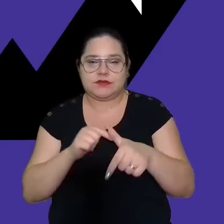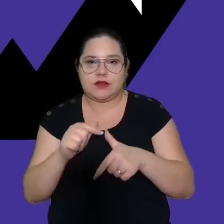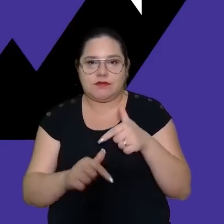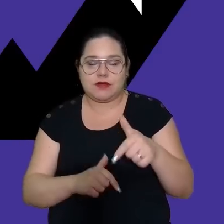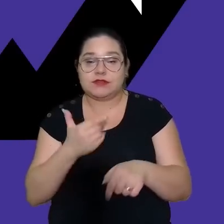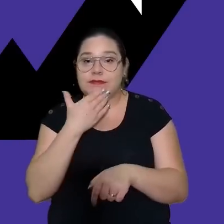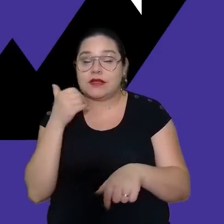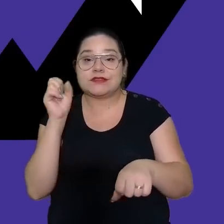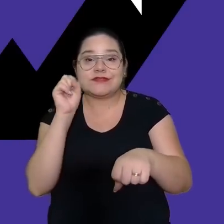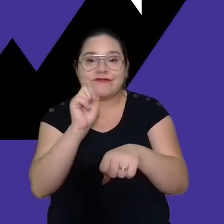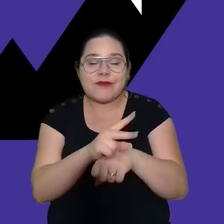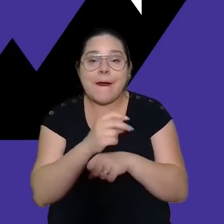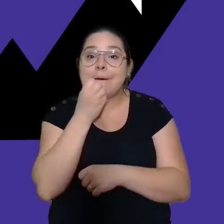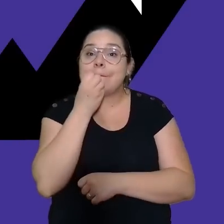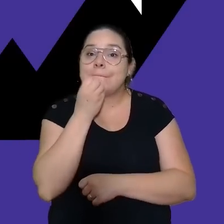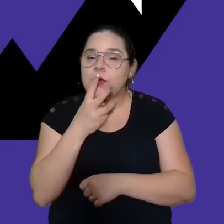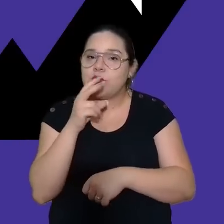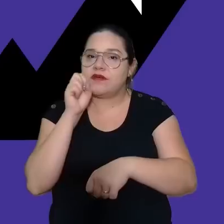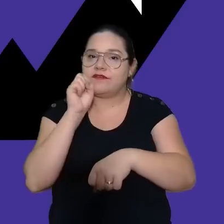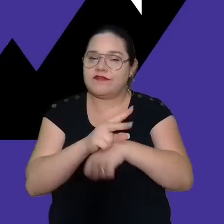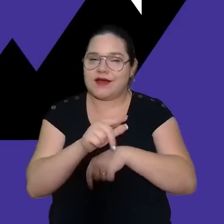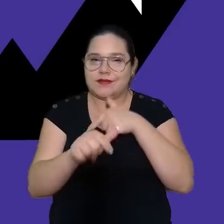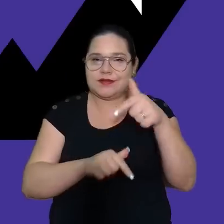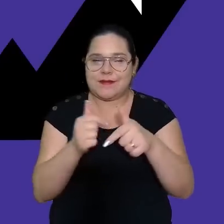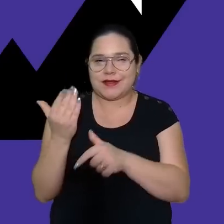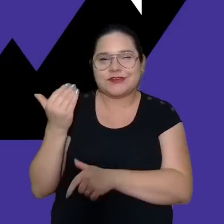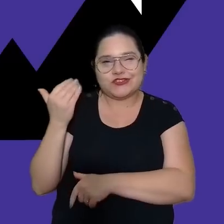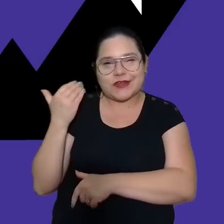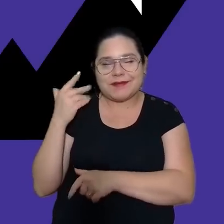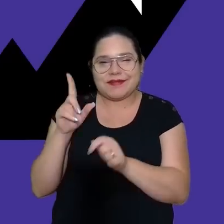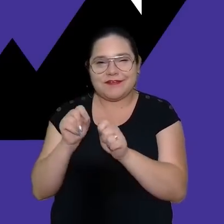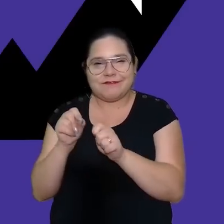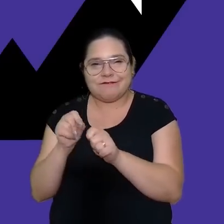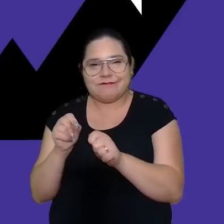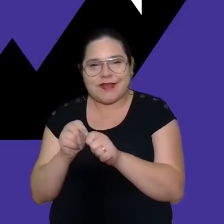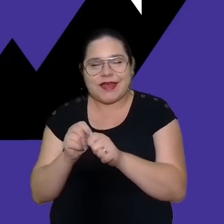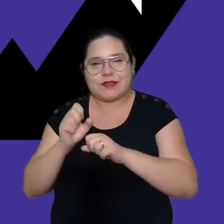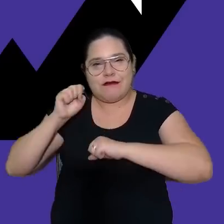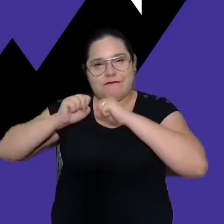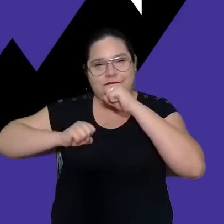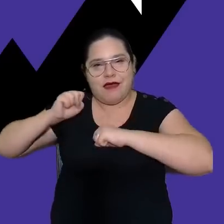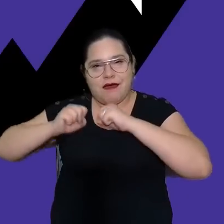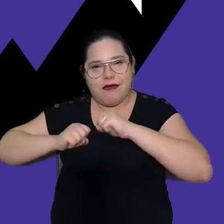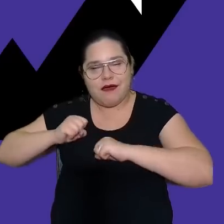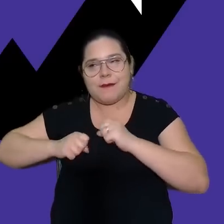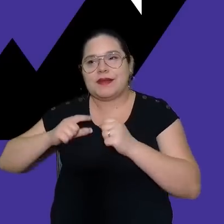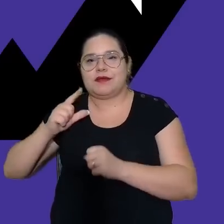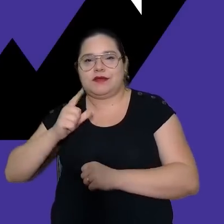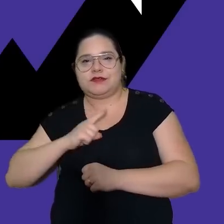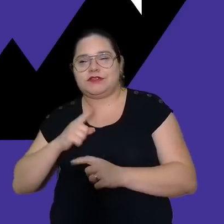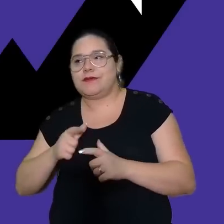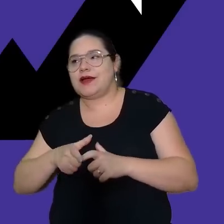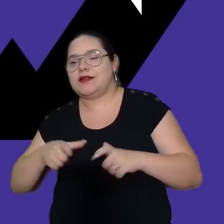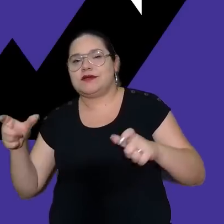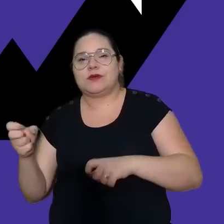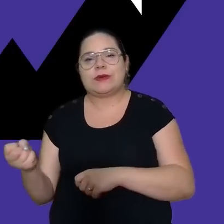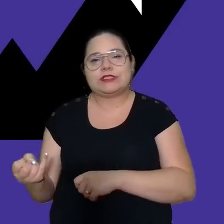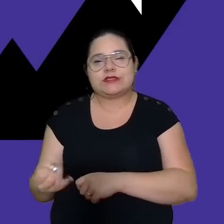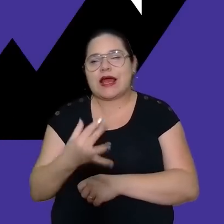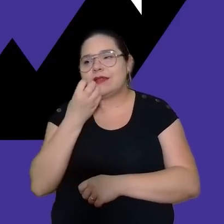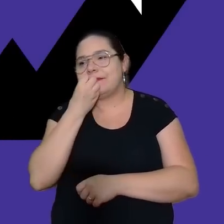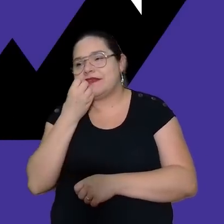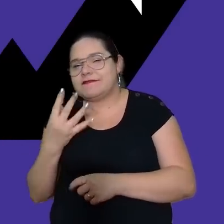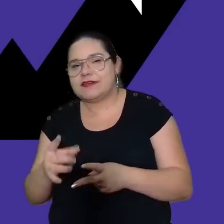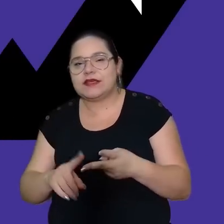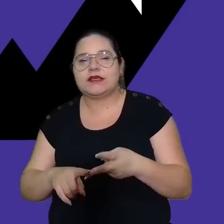aqueles bons empregos que antigamente eram produzidos lá pela indústria, ou seja, que tinham uma grande quantidade de benefícios,